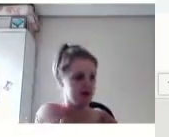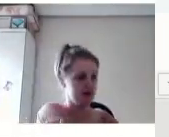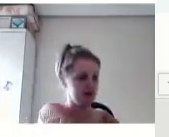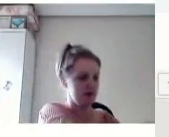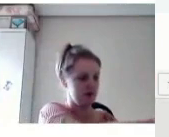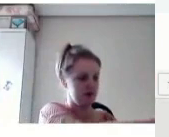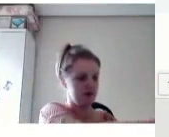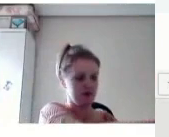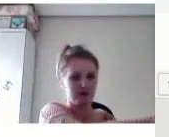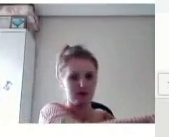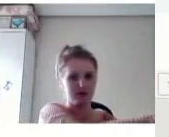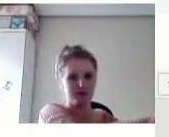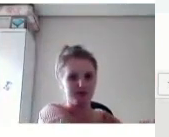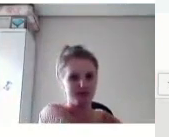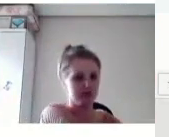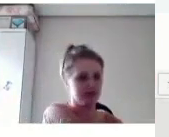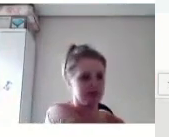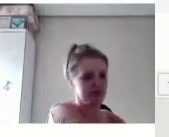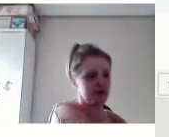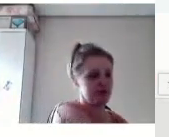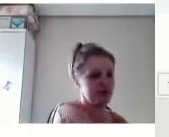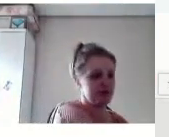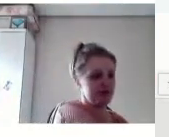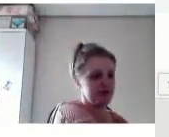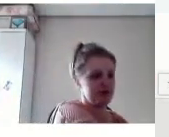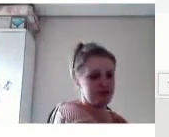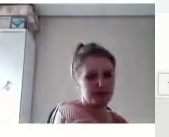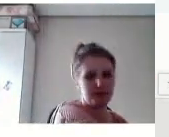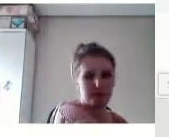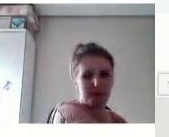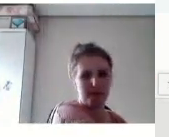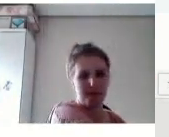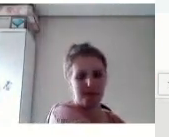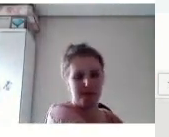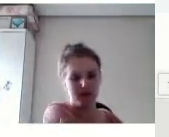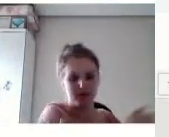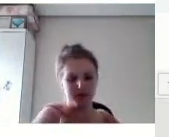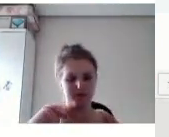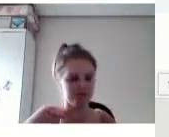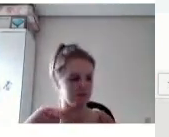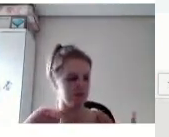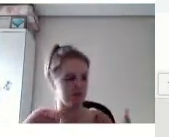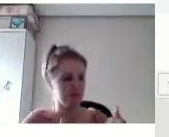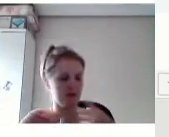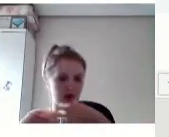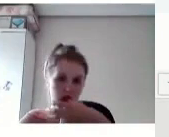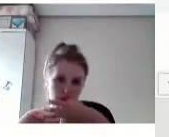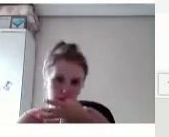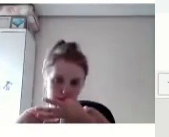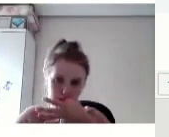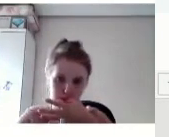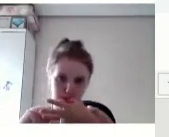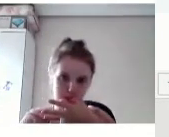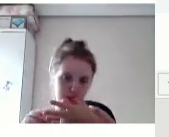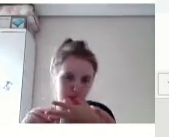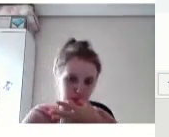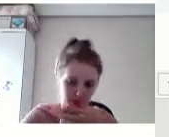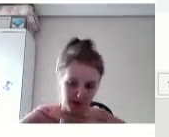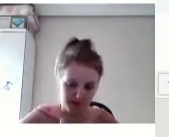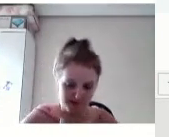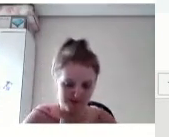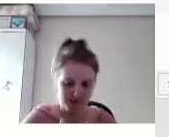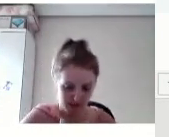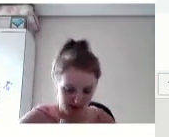multiplicado pelo gradiente de psi menos, né, menos psi estrela laplaciano de